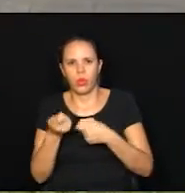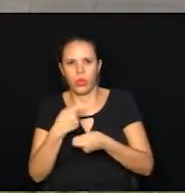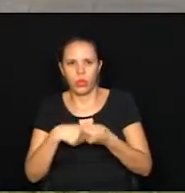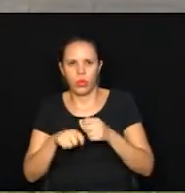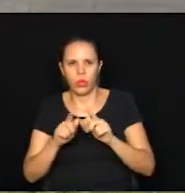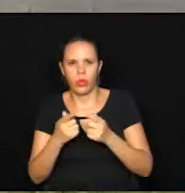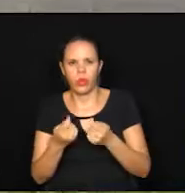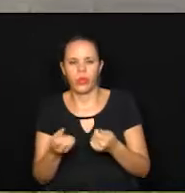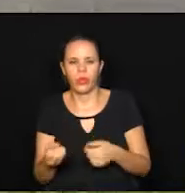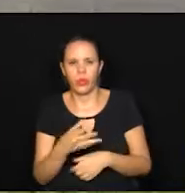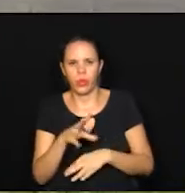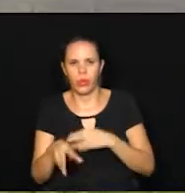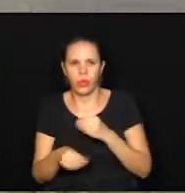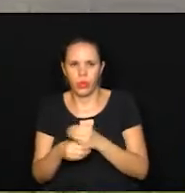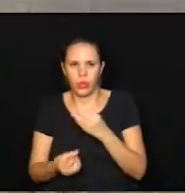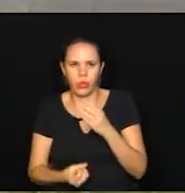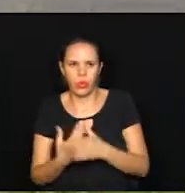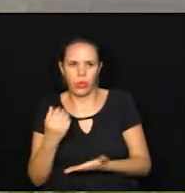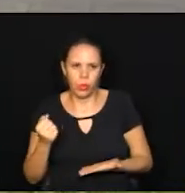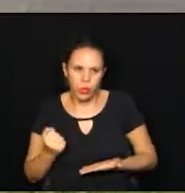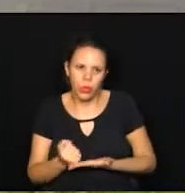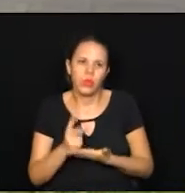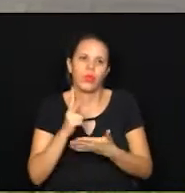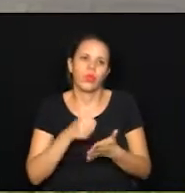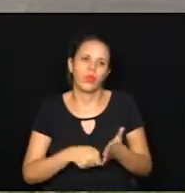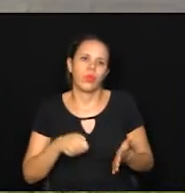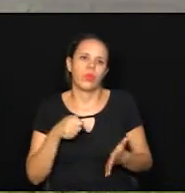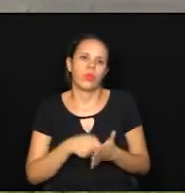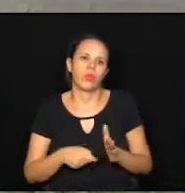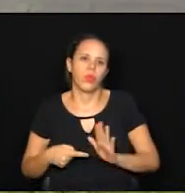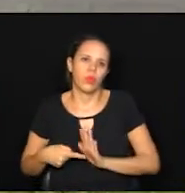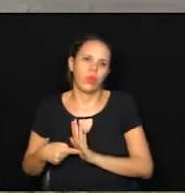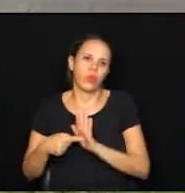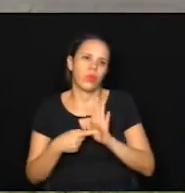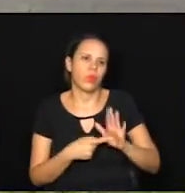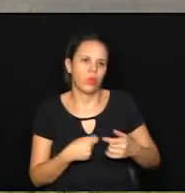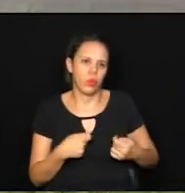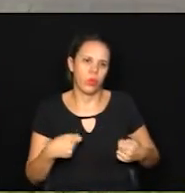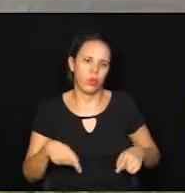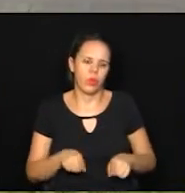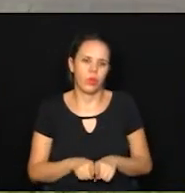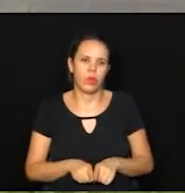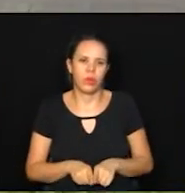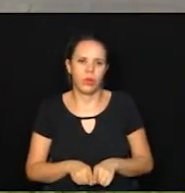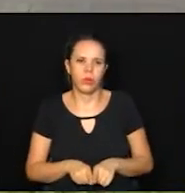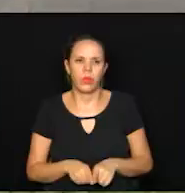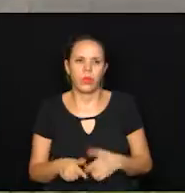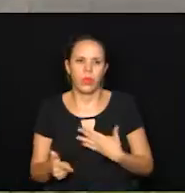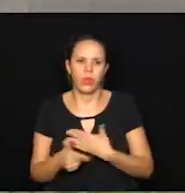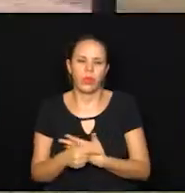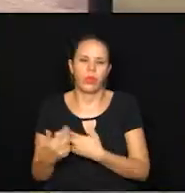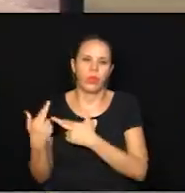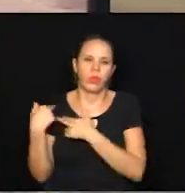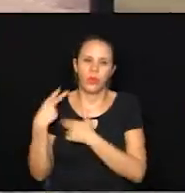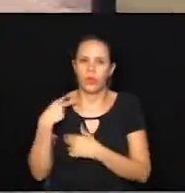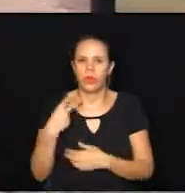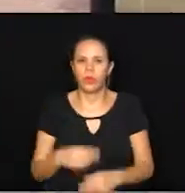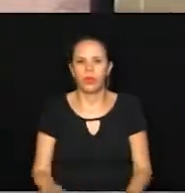E juntos plantar essa semente, continuar lutando, mostrando essas necessidades. Essa é a função do vereador